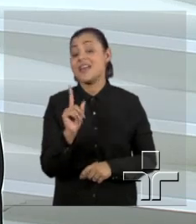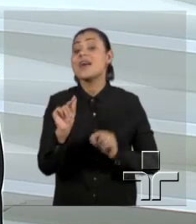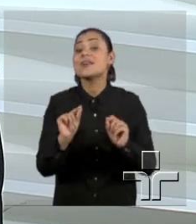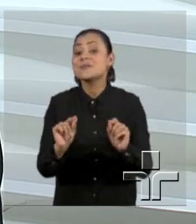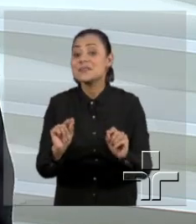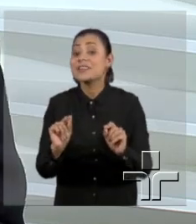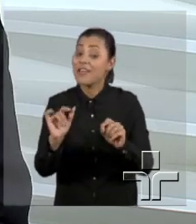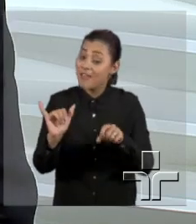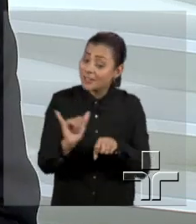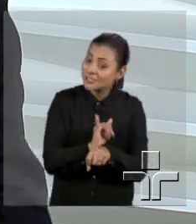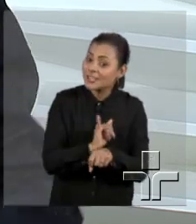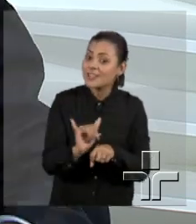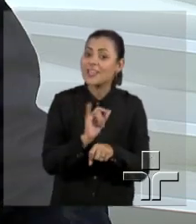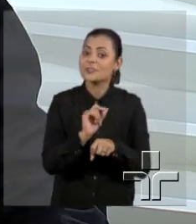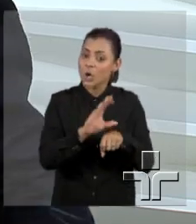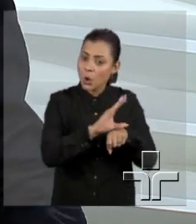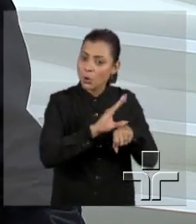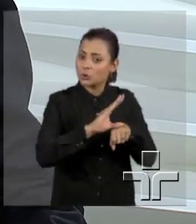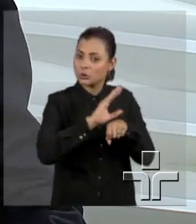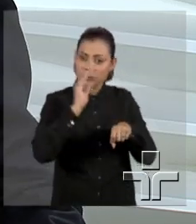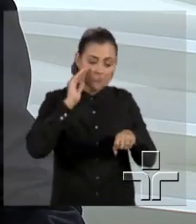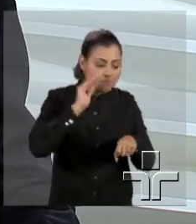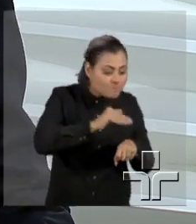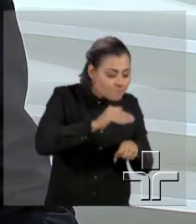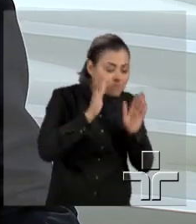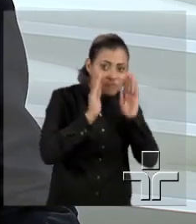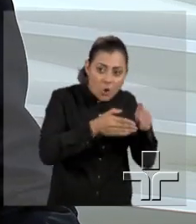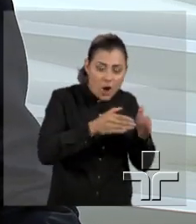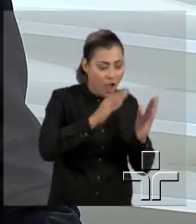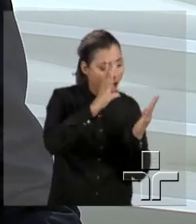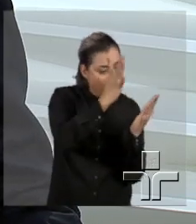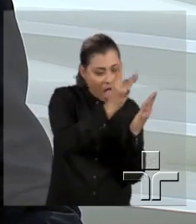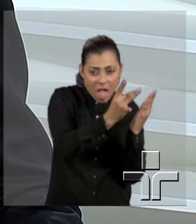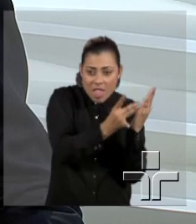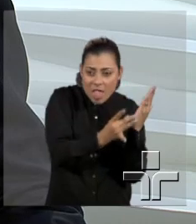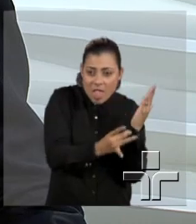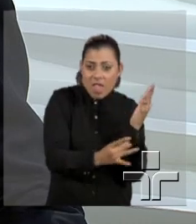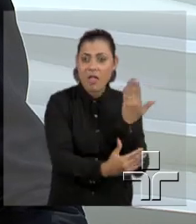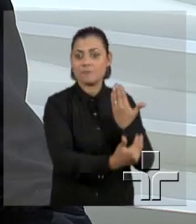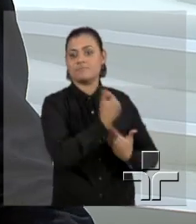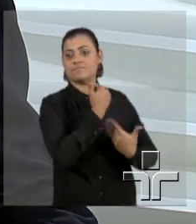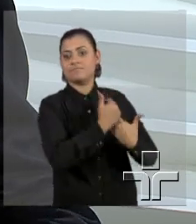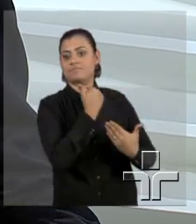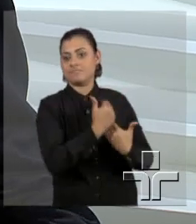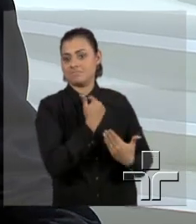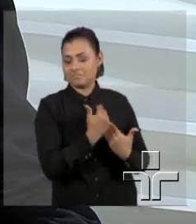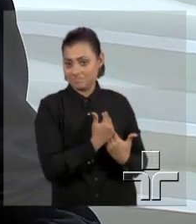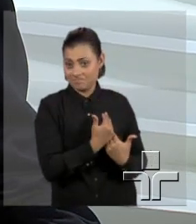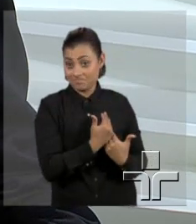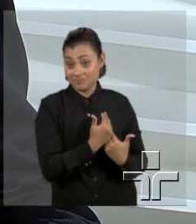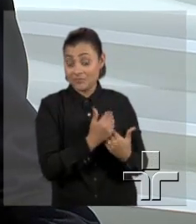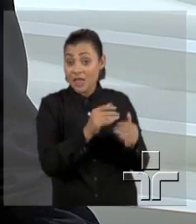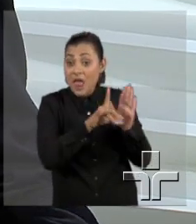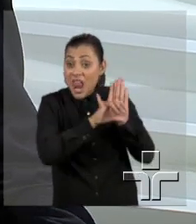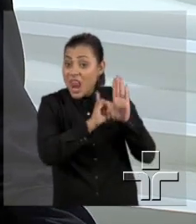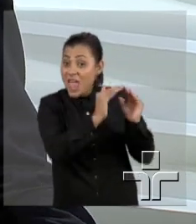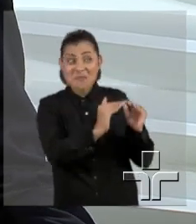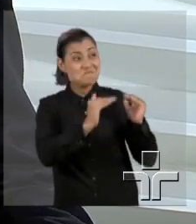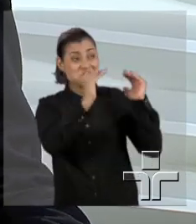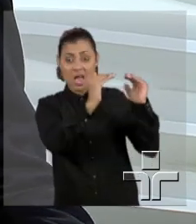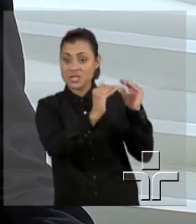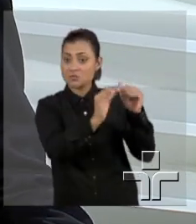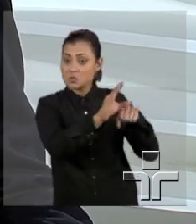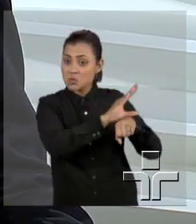é uma saída pela Constituição, porque lex máxima, segurança